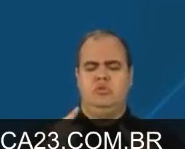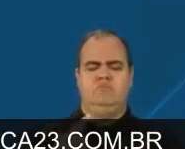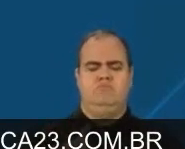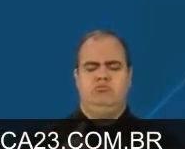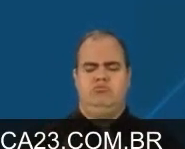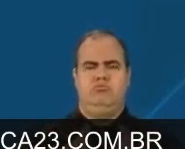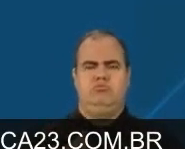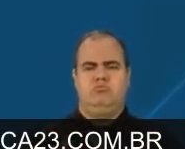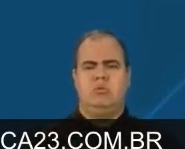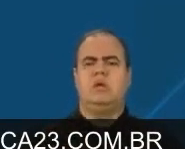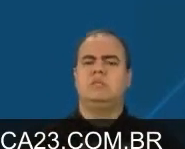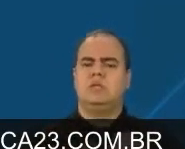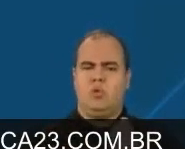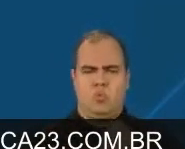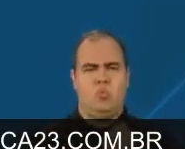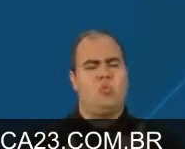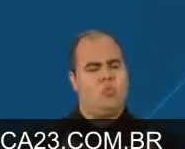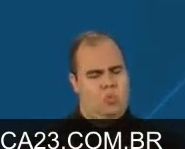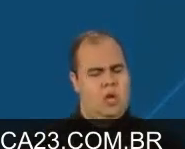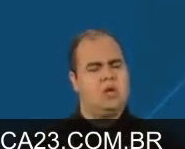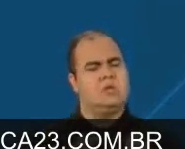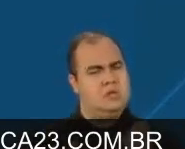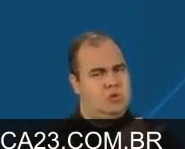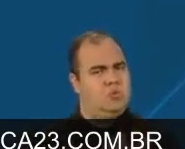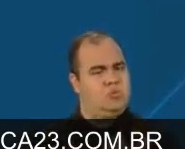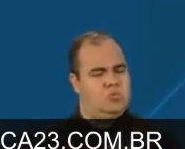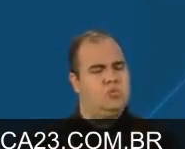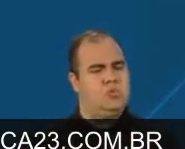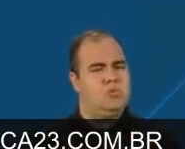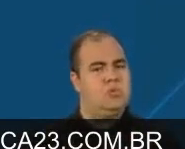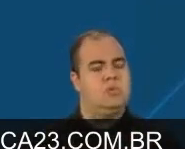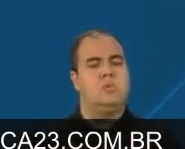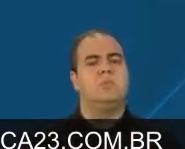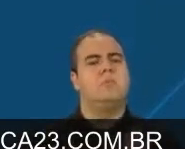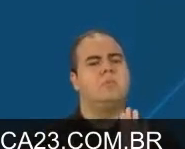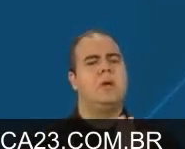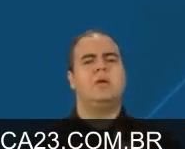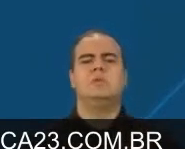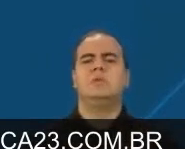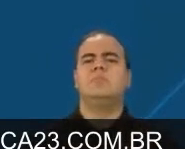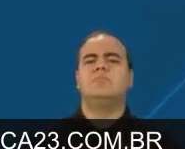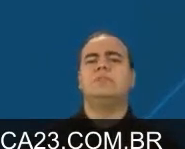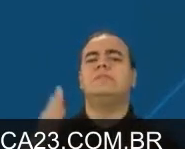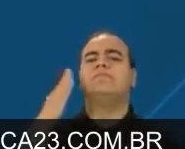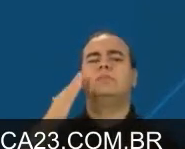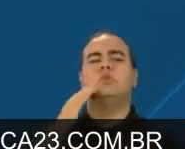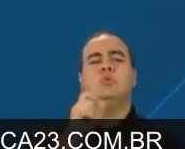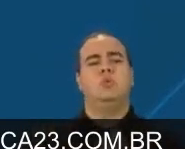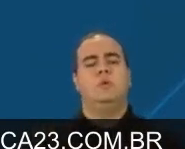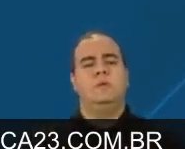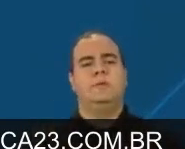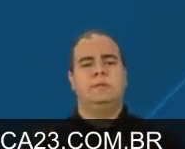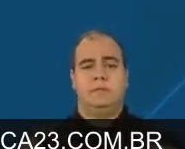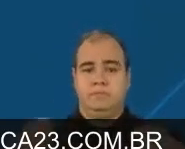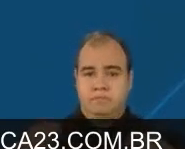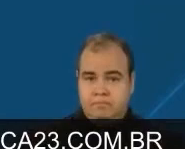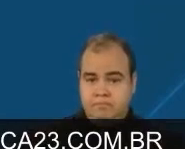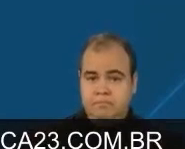né? Espaço seguro para ciclista, esse é um ponto. Mas para além disso, entendemos que também é necessário